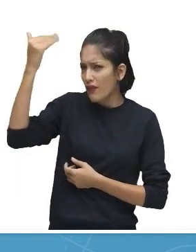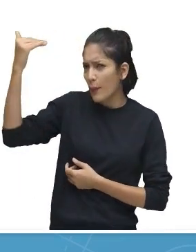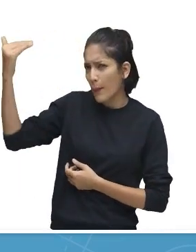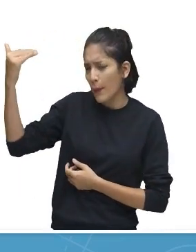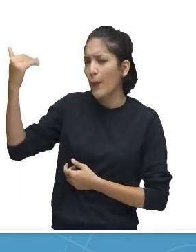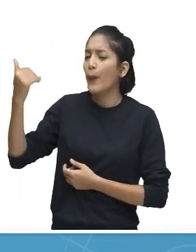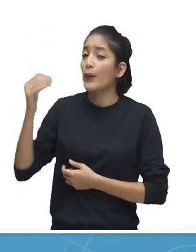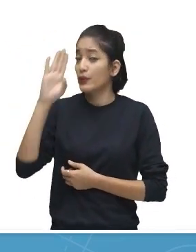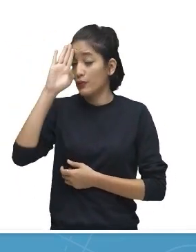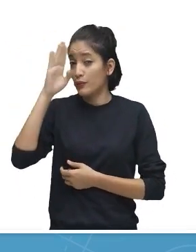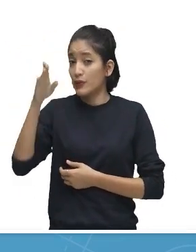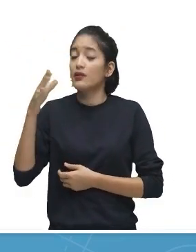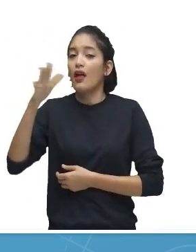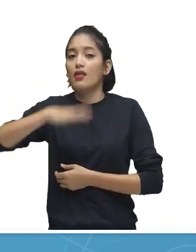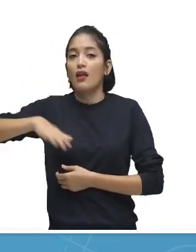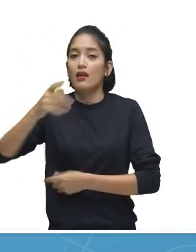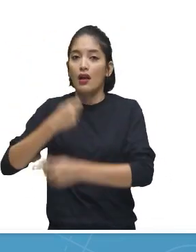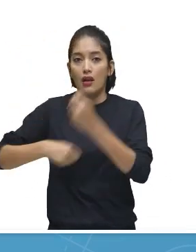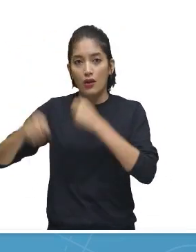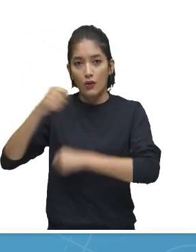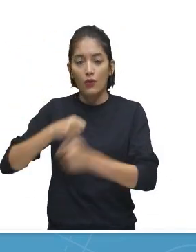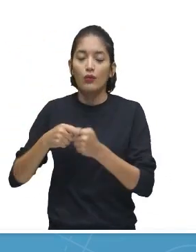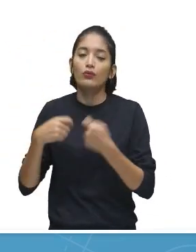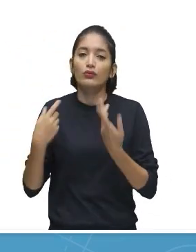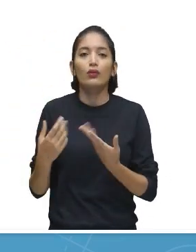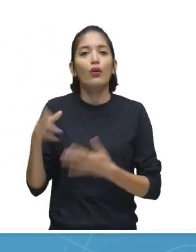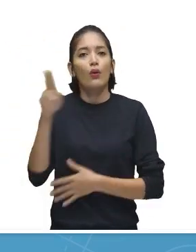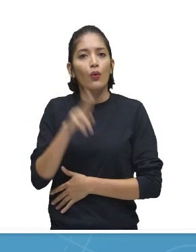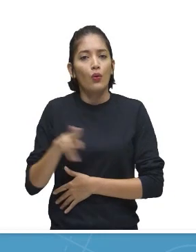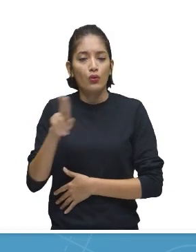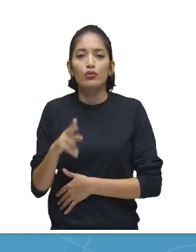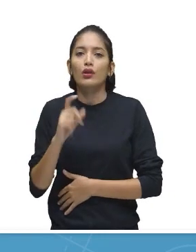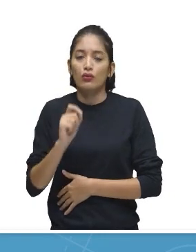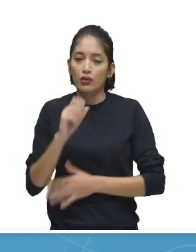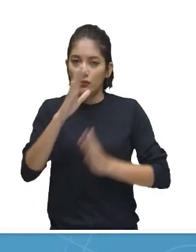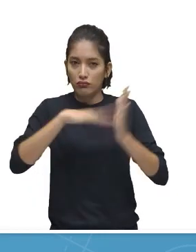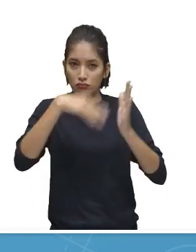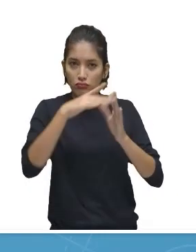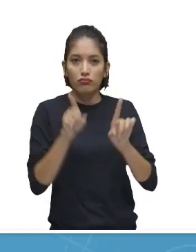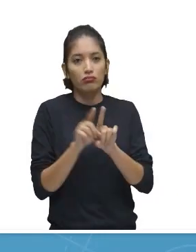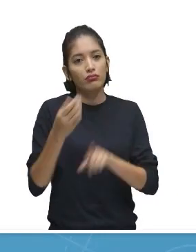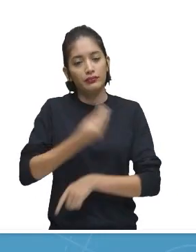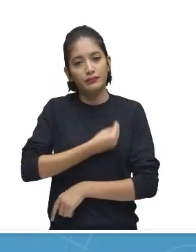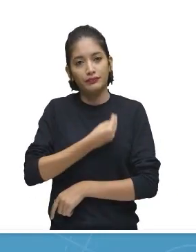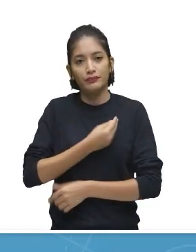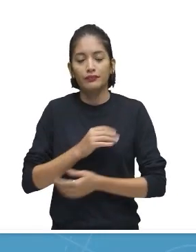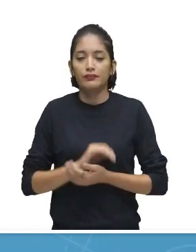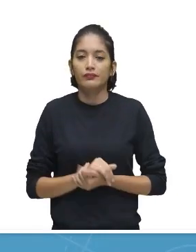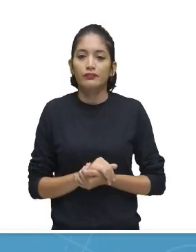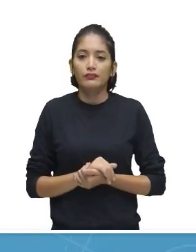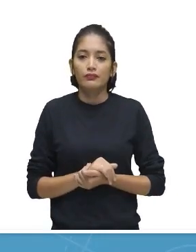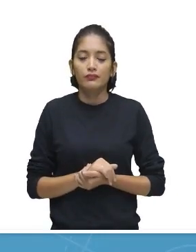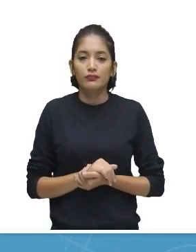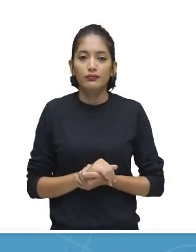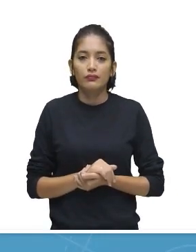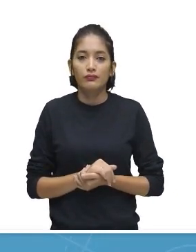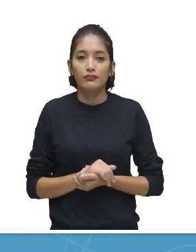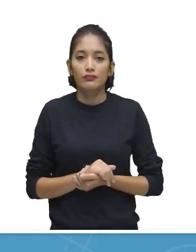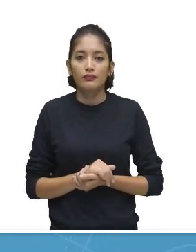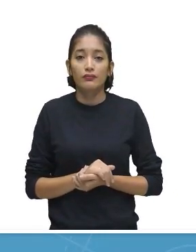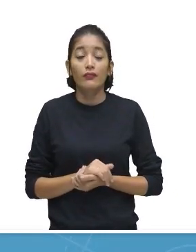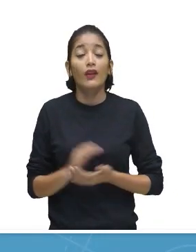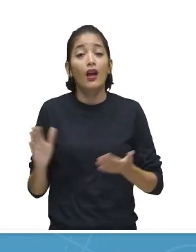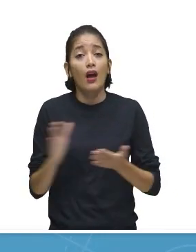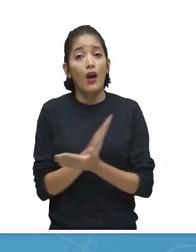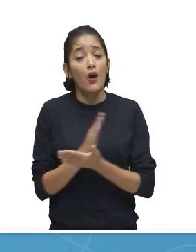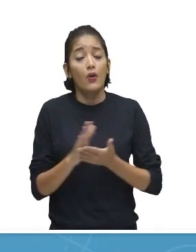principalmente economicamente. Então, ele usufruiu da sua obra em vida. Vamos ver algumas